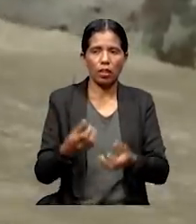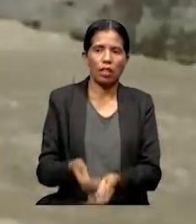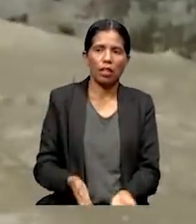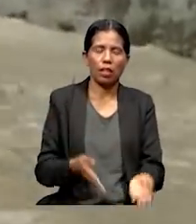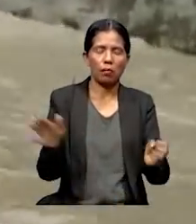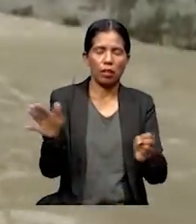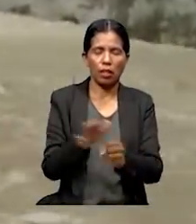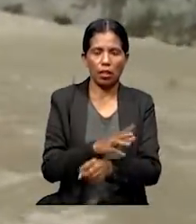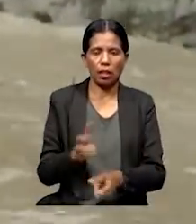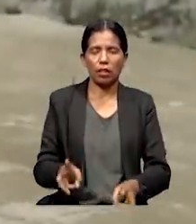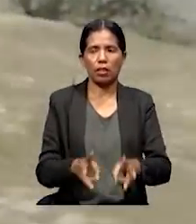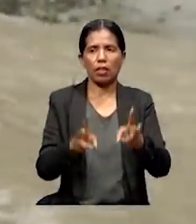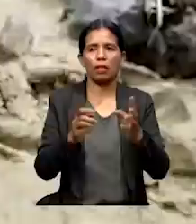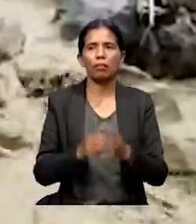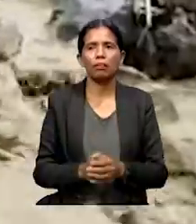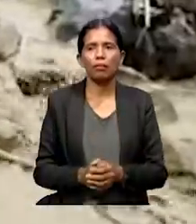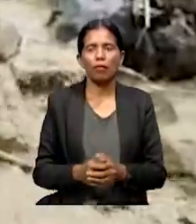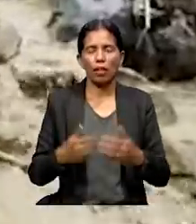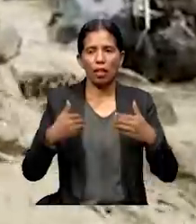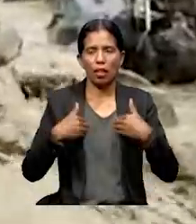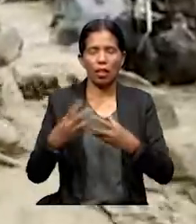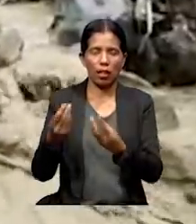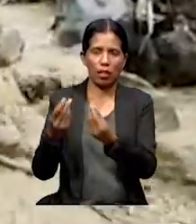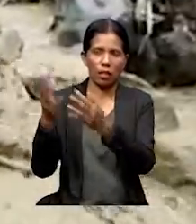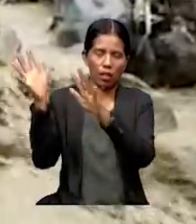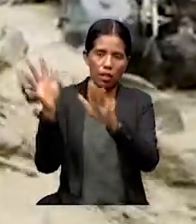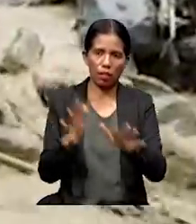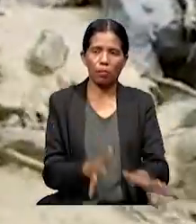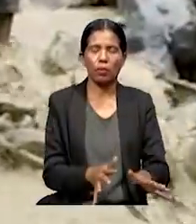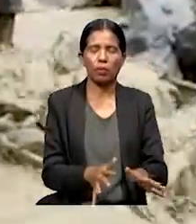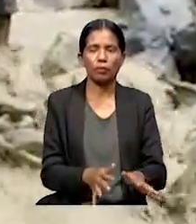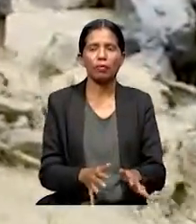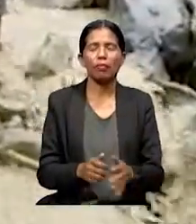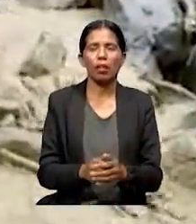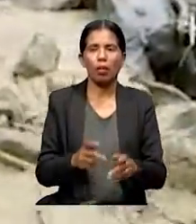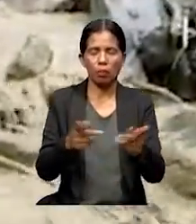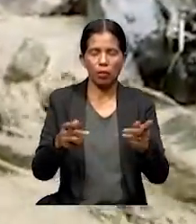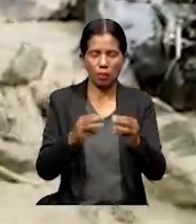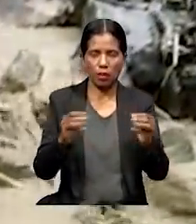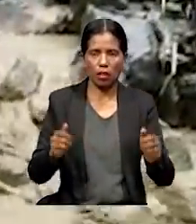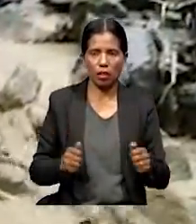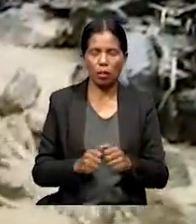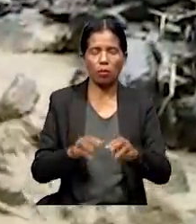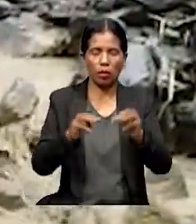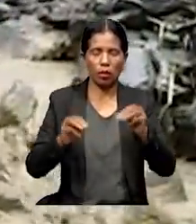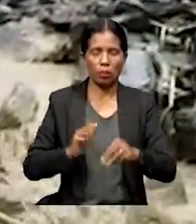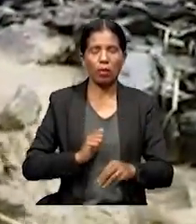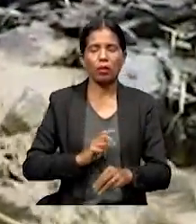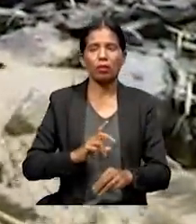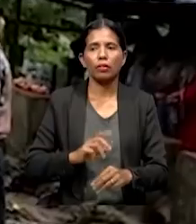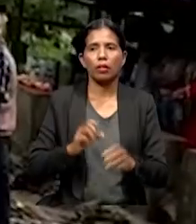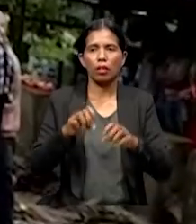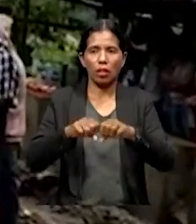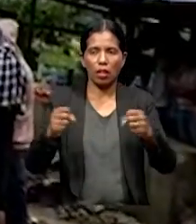estrada alende ia fatisi ai leu akontese rai halai iha aldea turleu suku tibar pos administrativo bajar tete munisipiu liksania kotu ho di